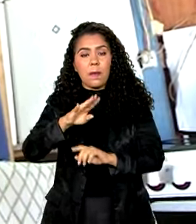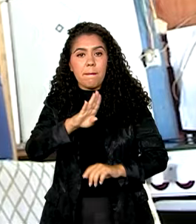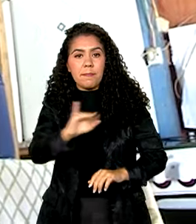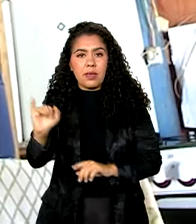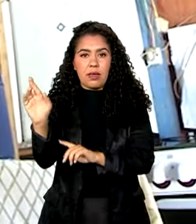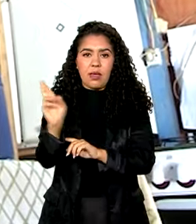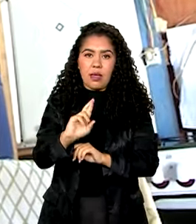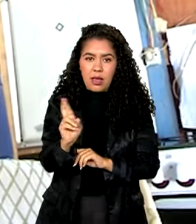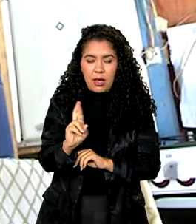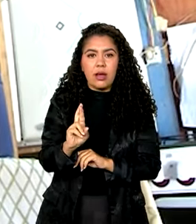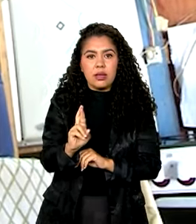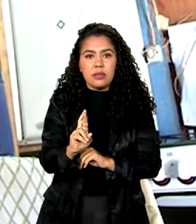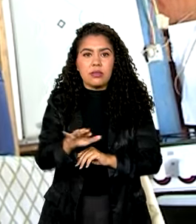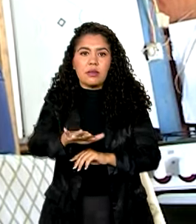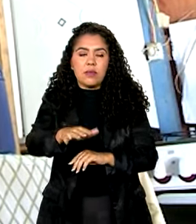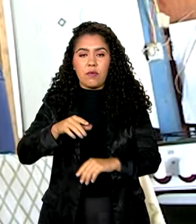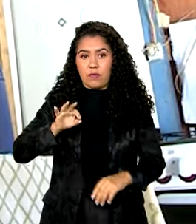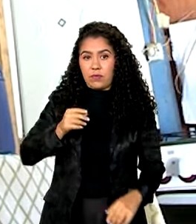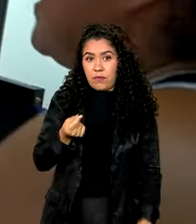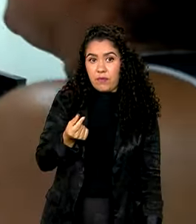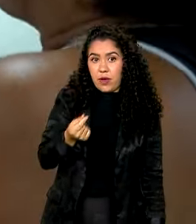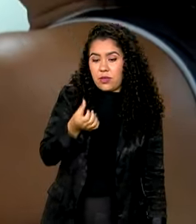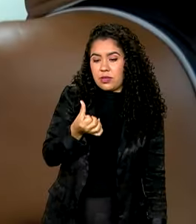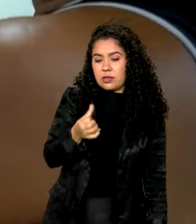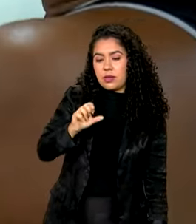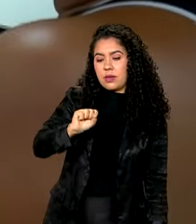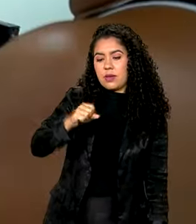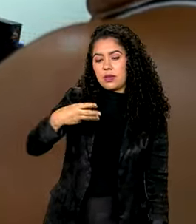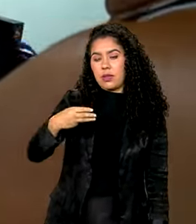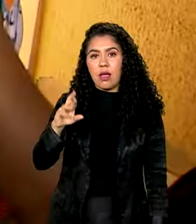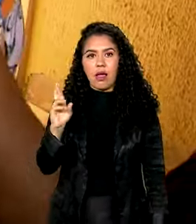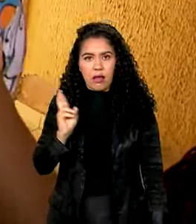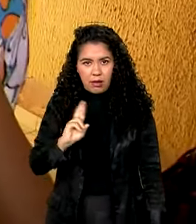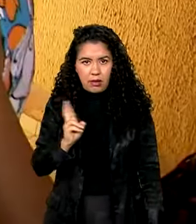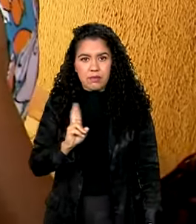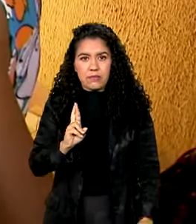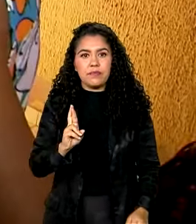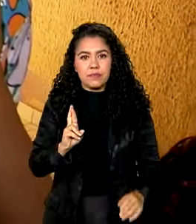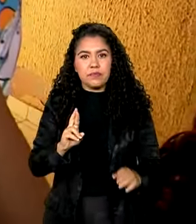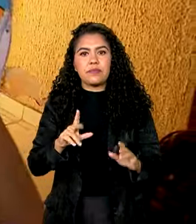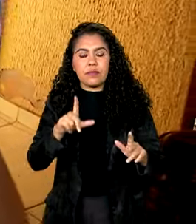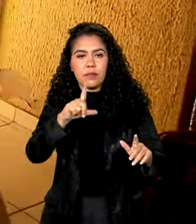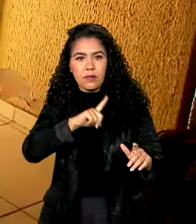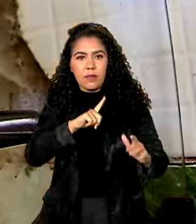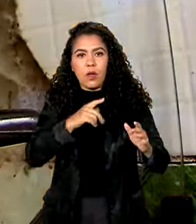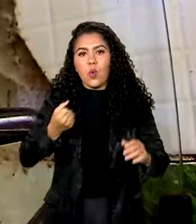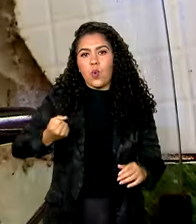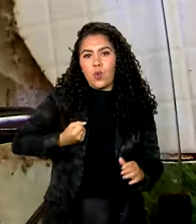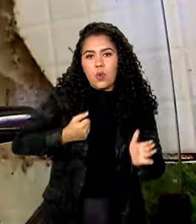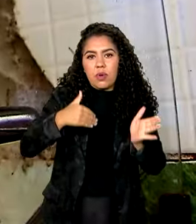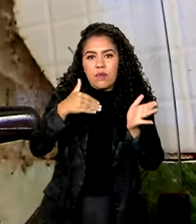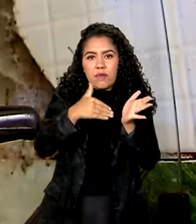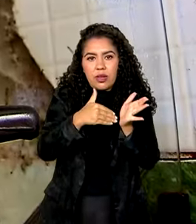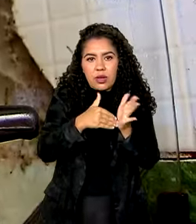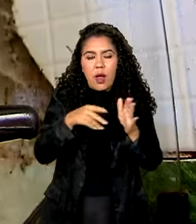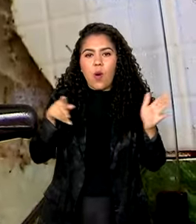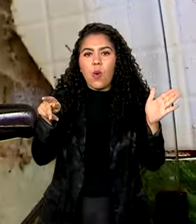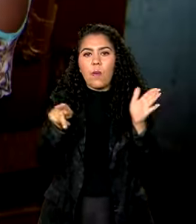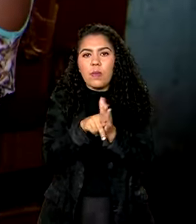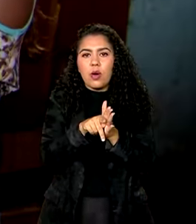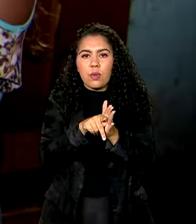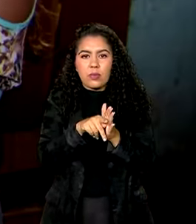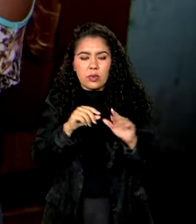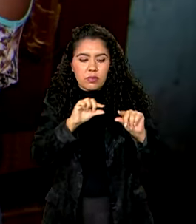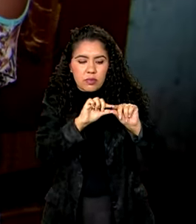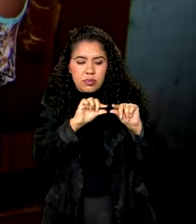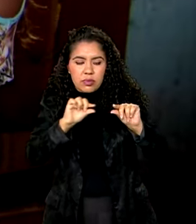valor médio de repasse chega a R$ 683. Os pagamentos que seguem o final do número de identificação social vão